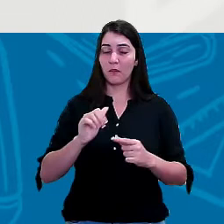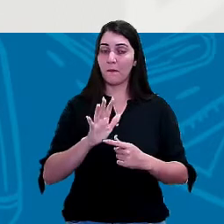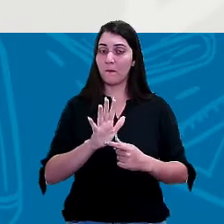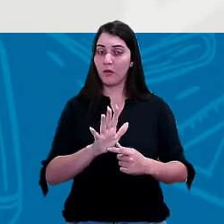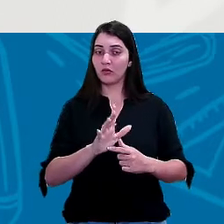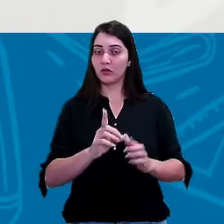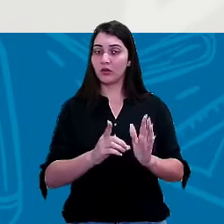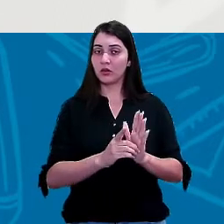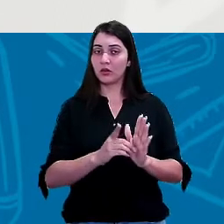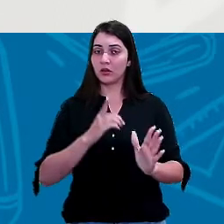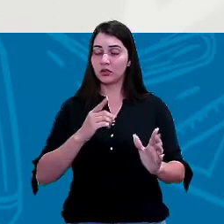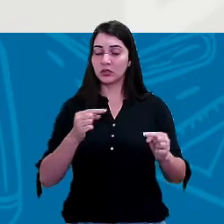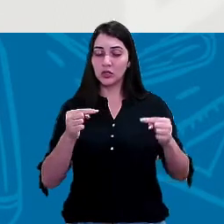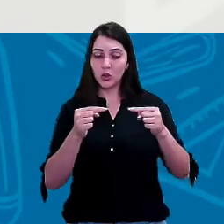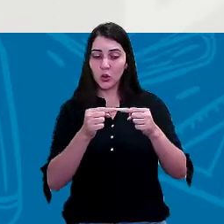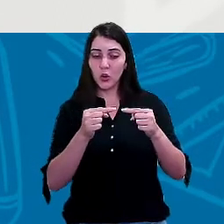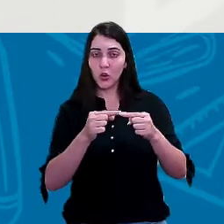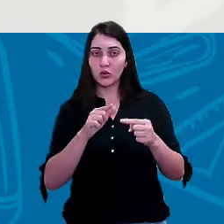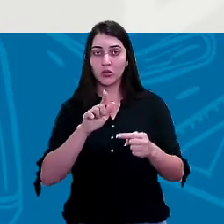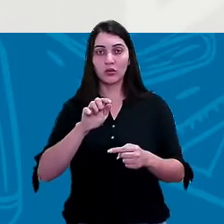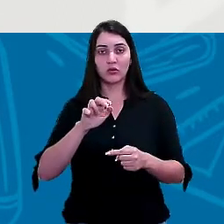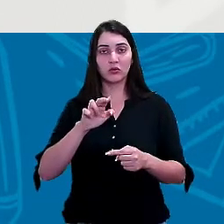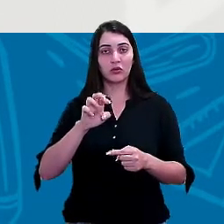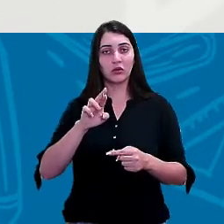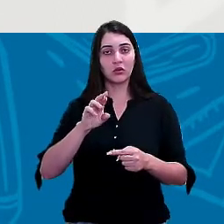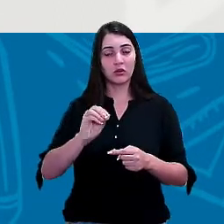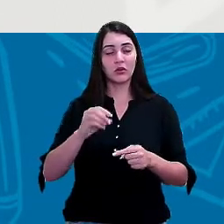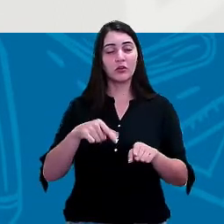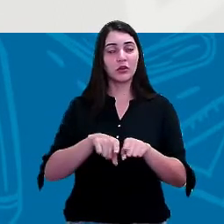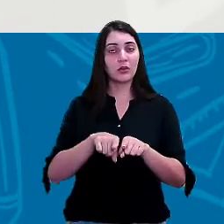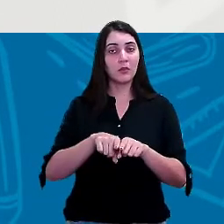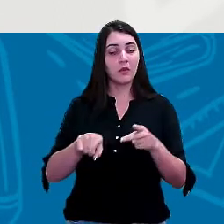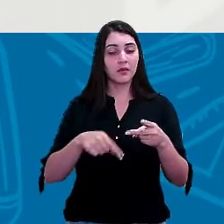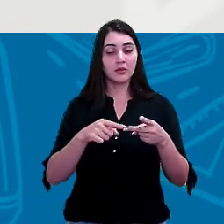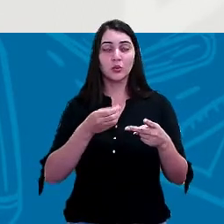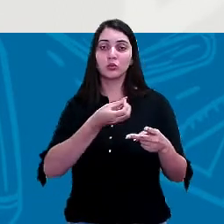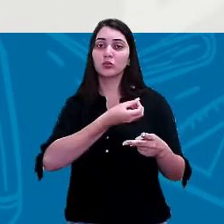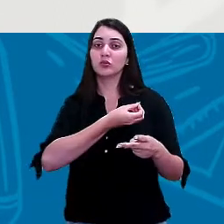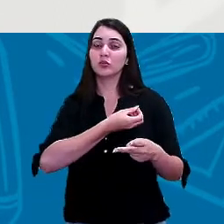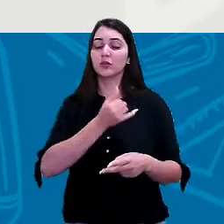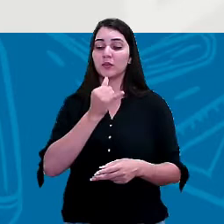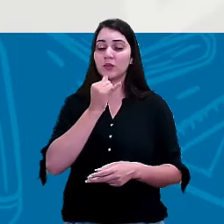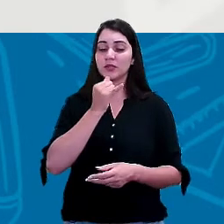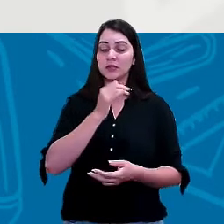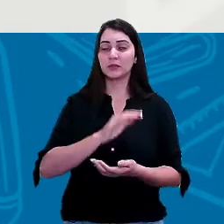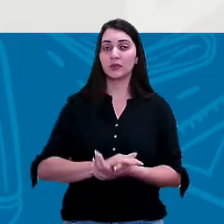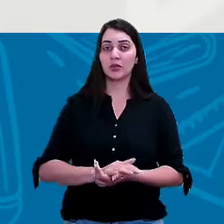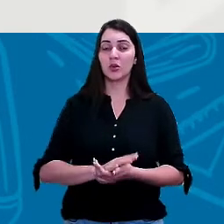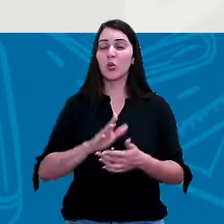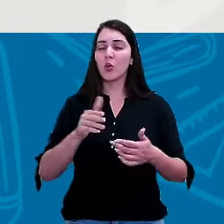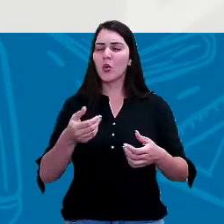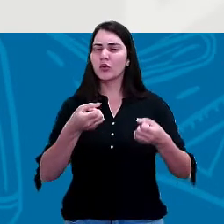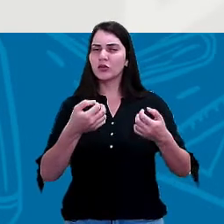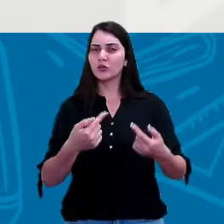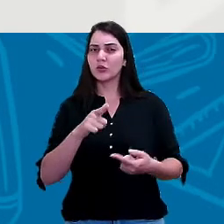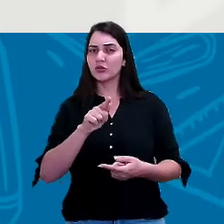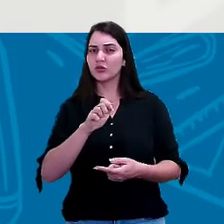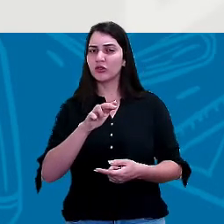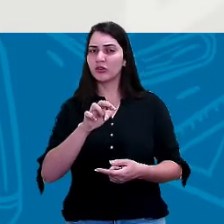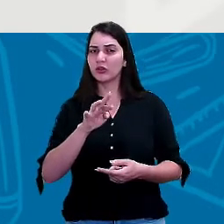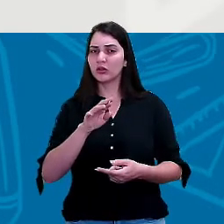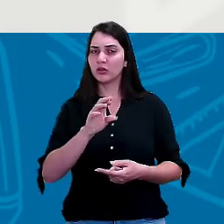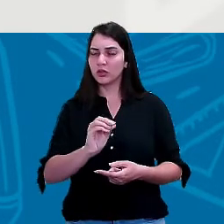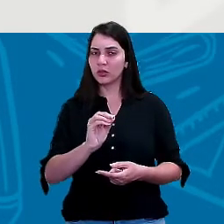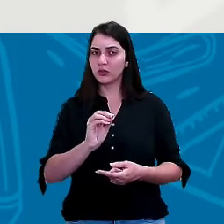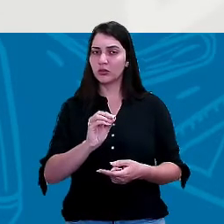devem concordar com o gênero e com o número. Por exemplo, quando eu falo de gênero, eu quero